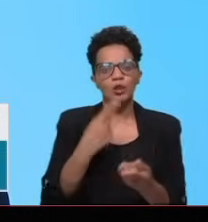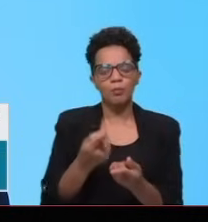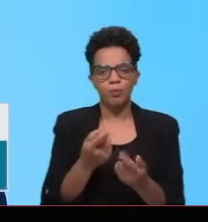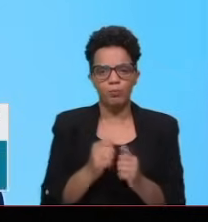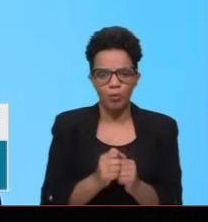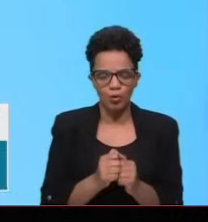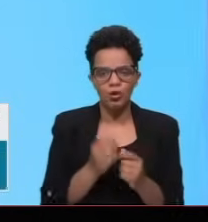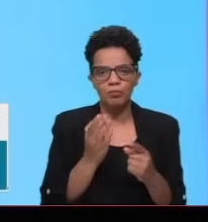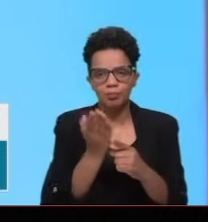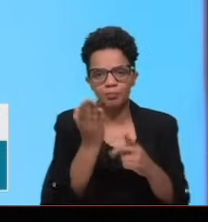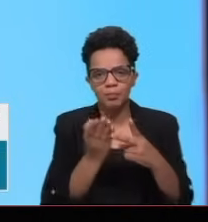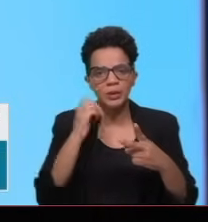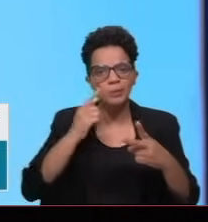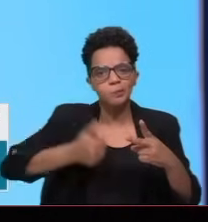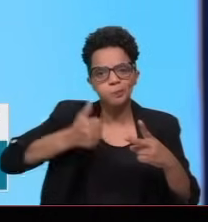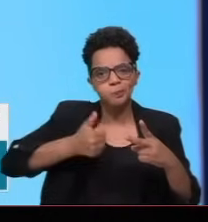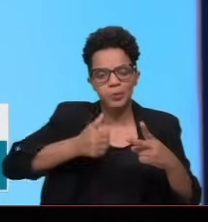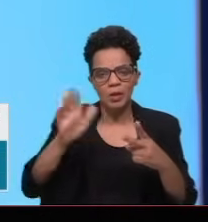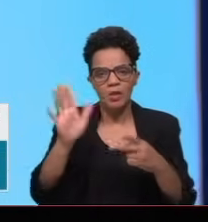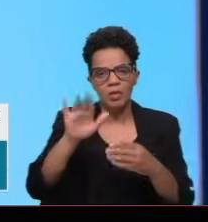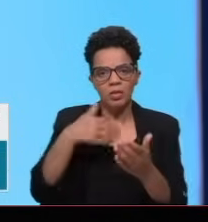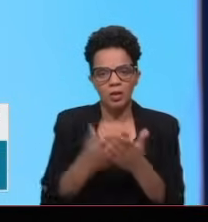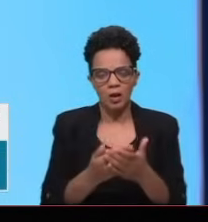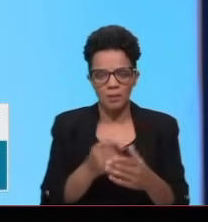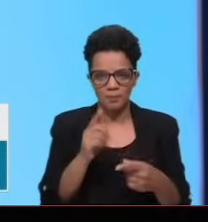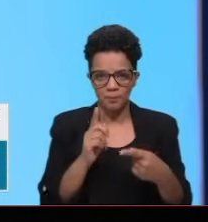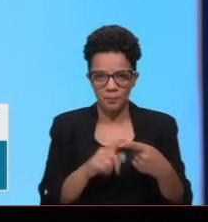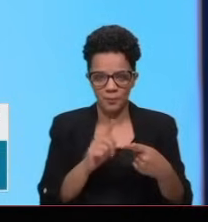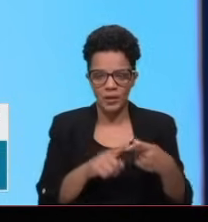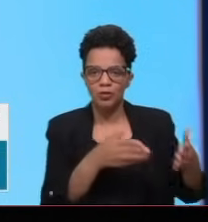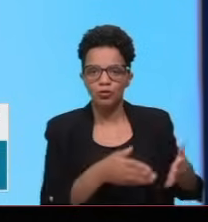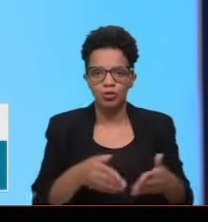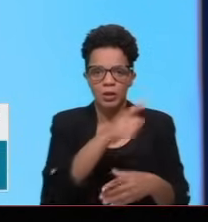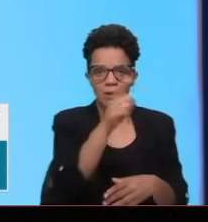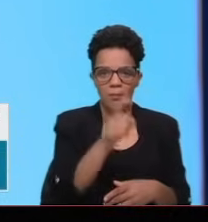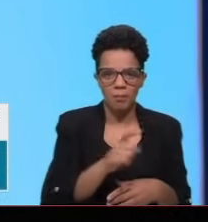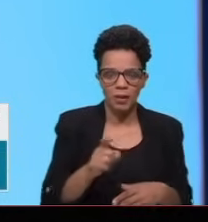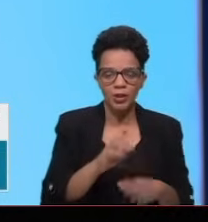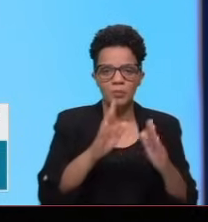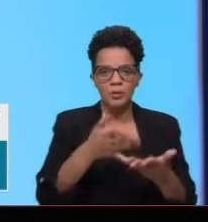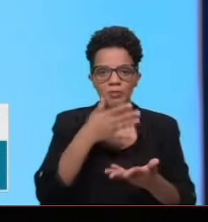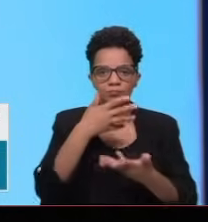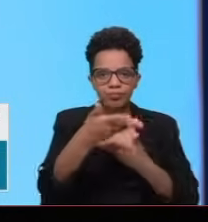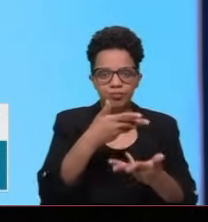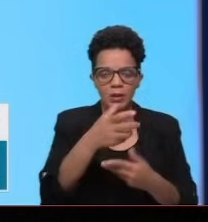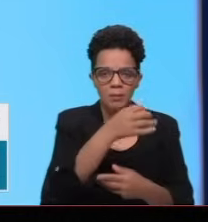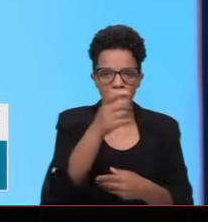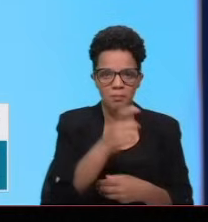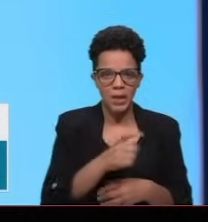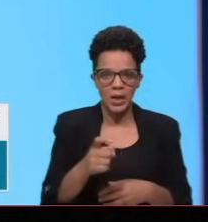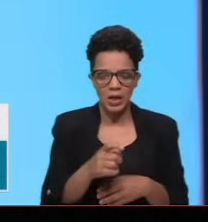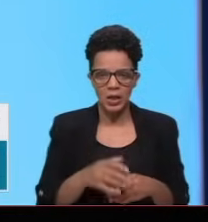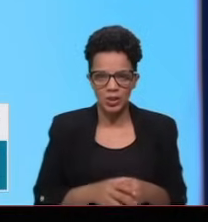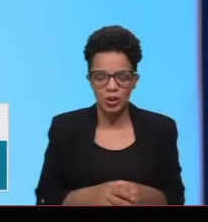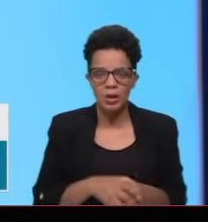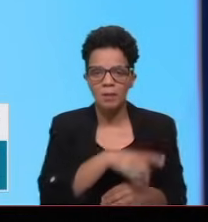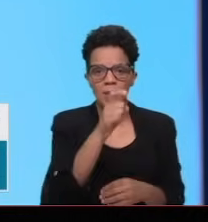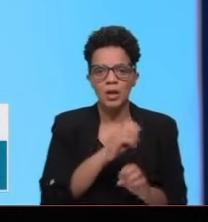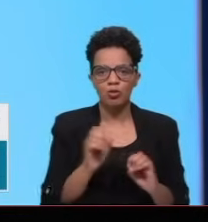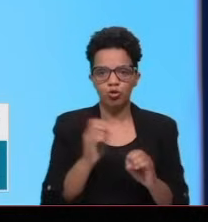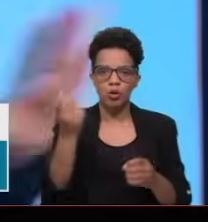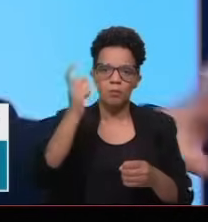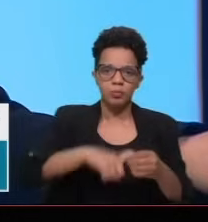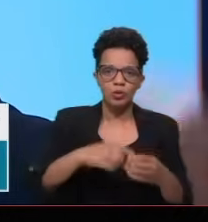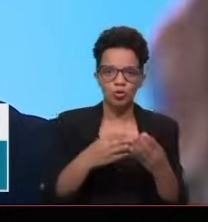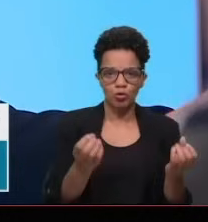as duas coisas que são essenciais para que isso possa acontecer primeiro é um caminho para a paz é preciso falar de paz se não houver empenho para a paz não não vai